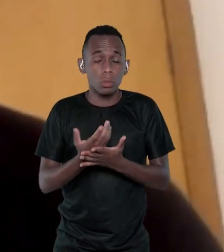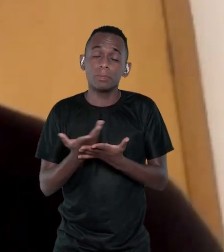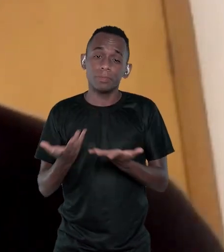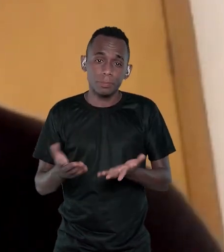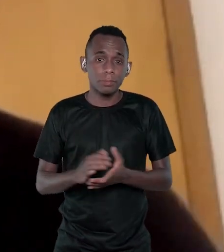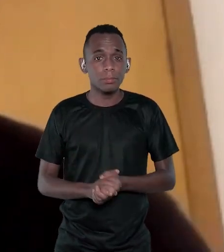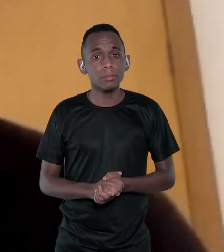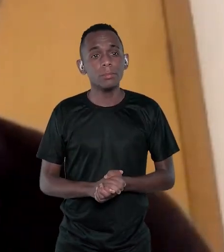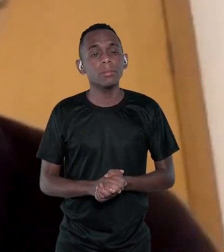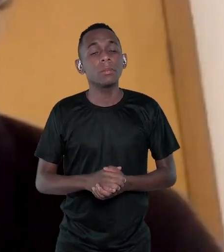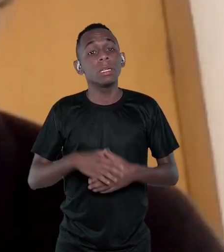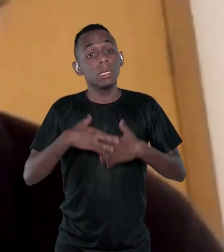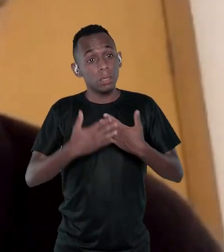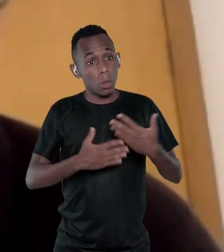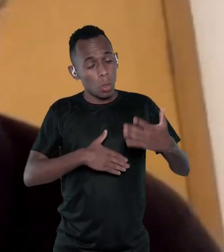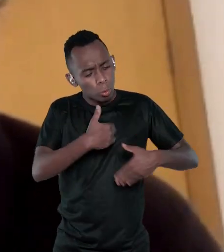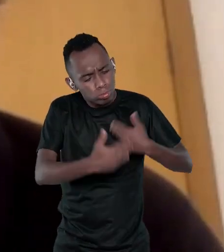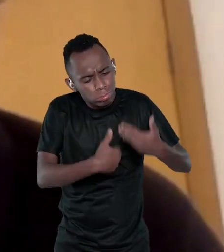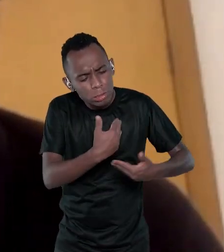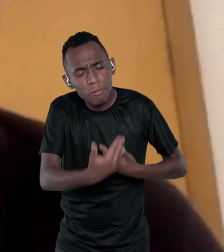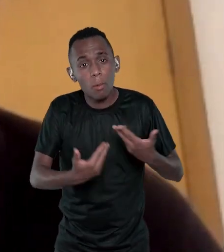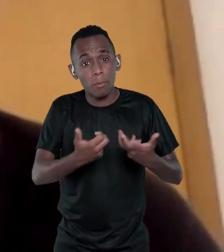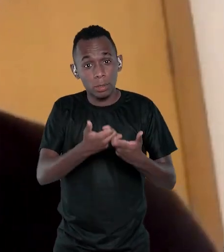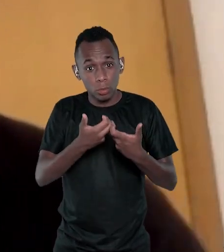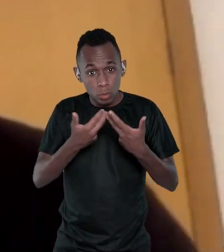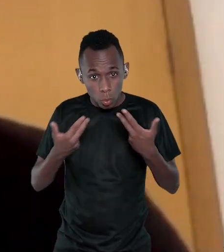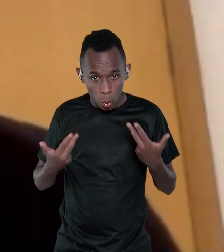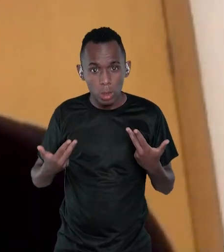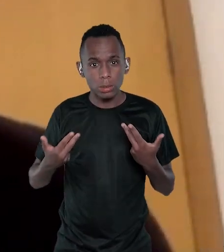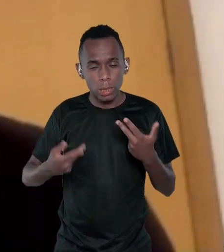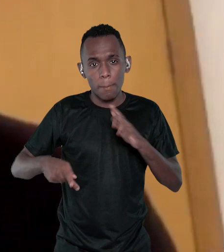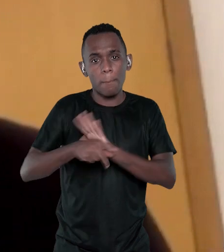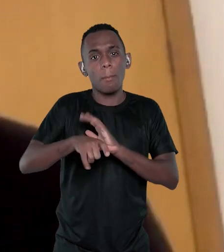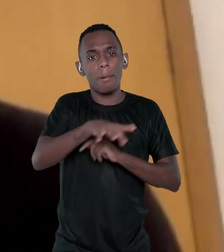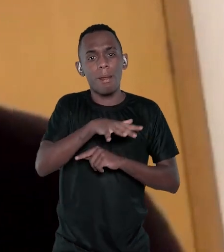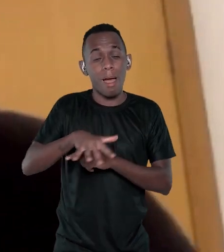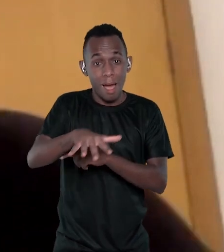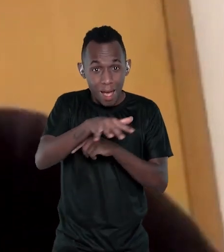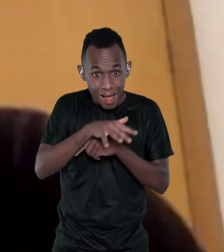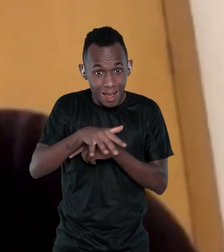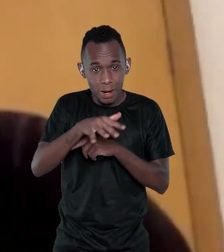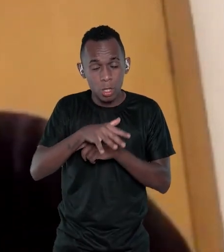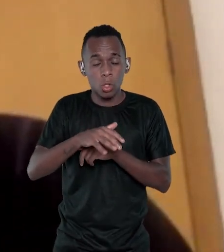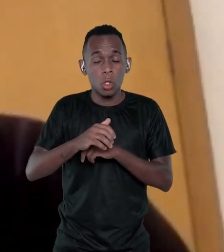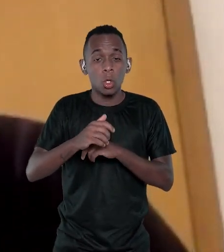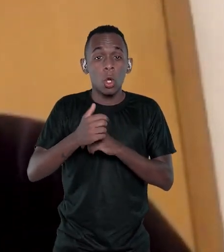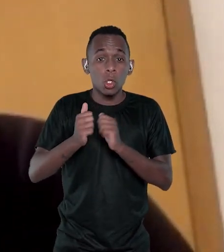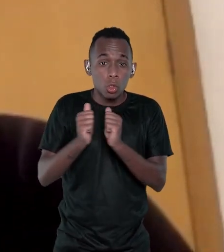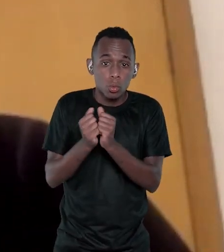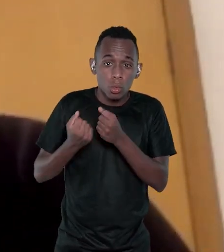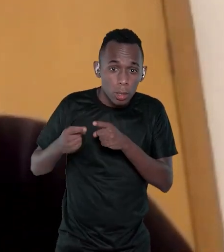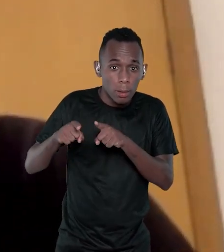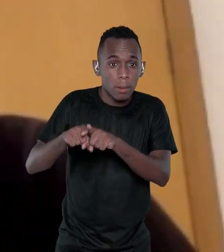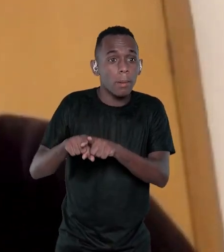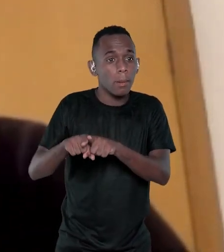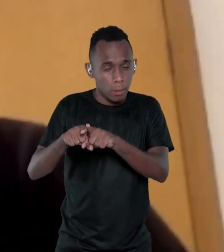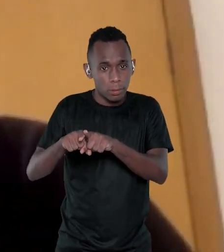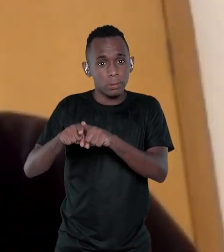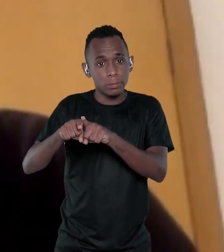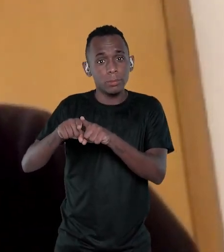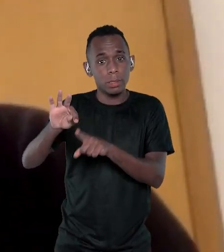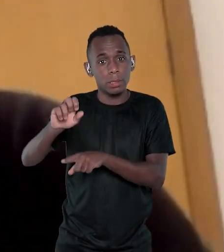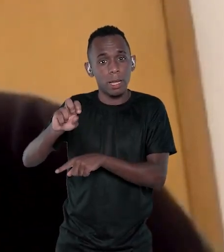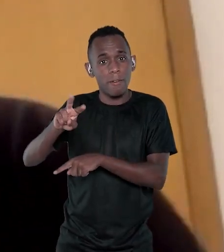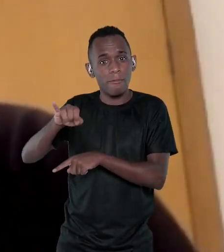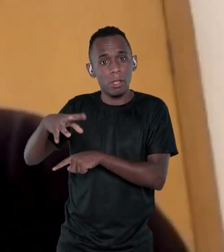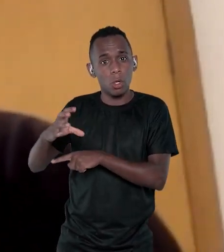por exemplo, eu desenvolvo muita coisa desse universo junto com meu parceiro